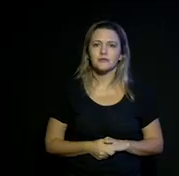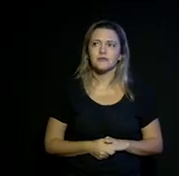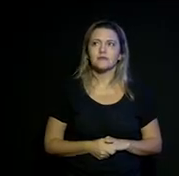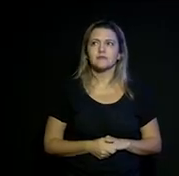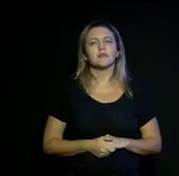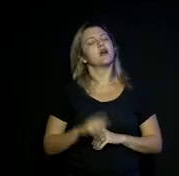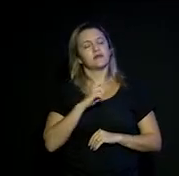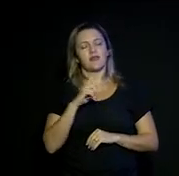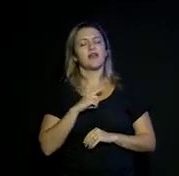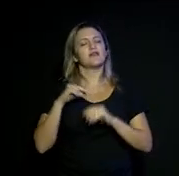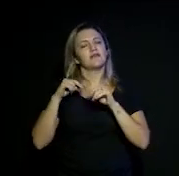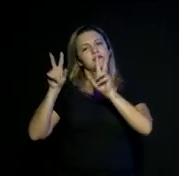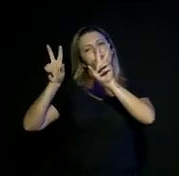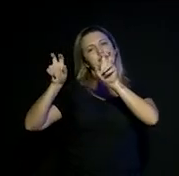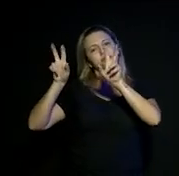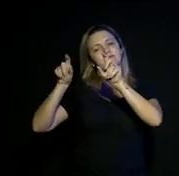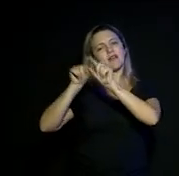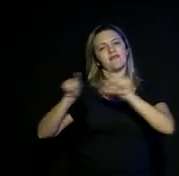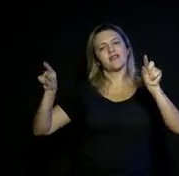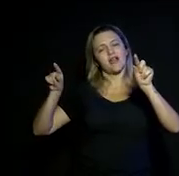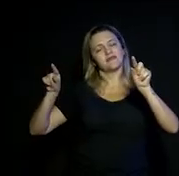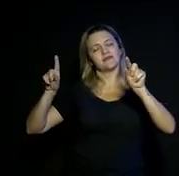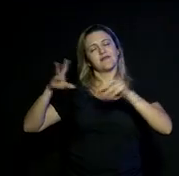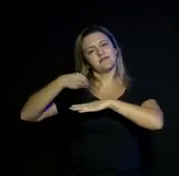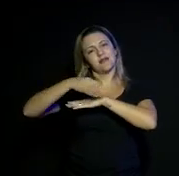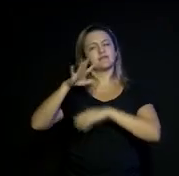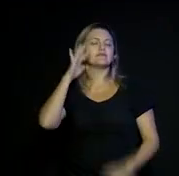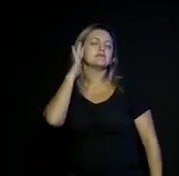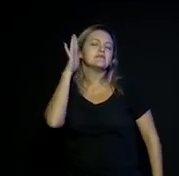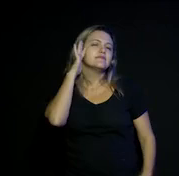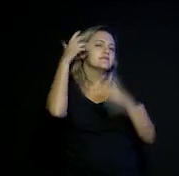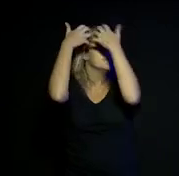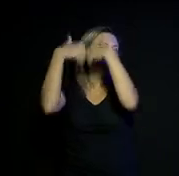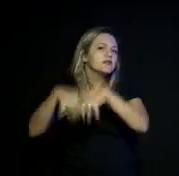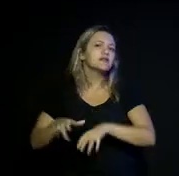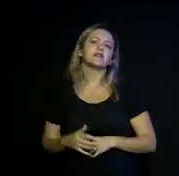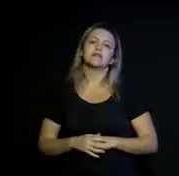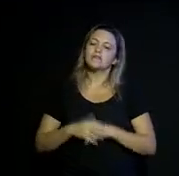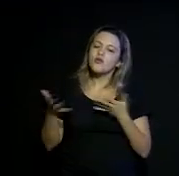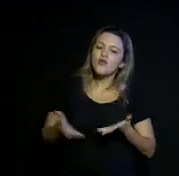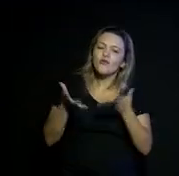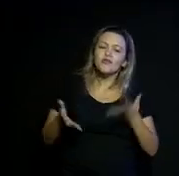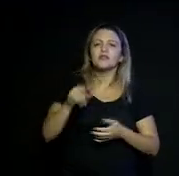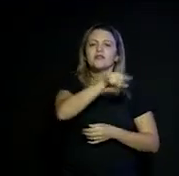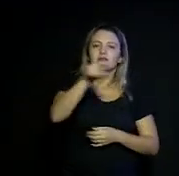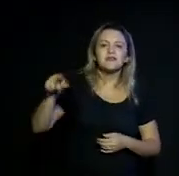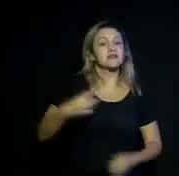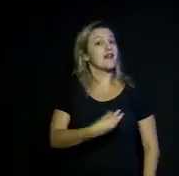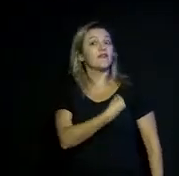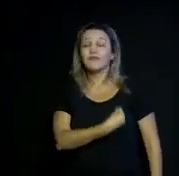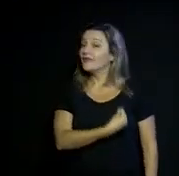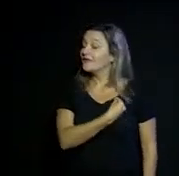Algumas frases que eu trouxe apenas para finalizar, como reflexão, talvez para convencer a vocês do quão viva é a